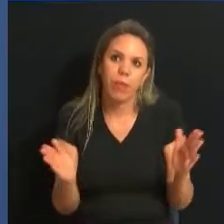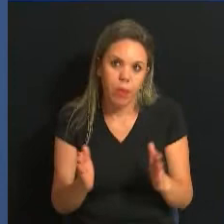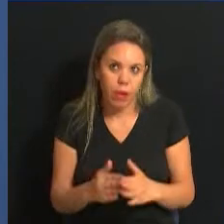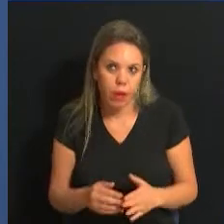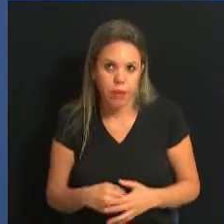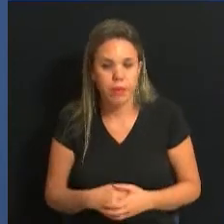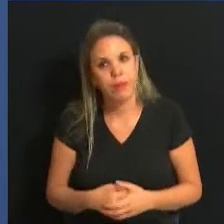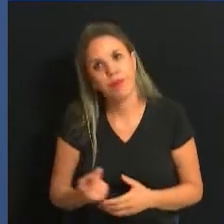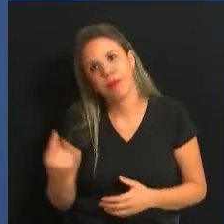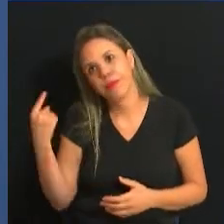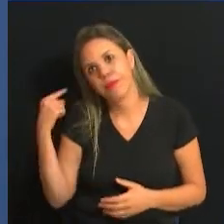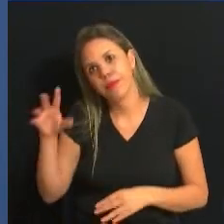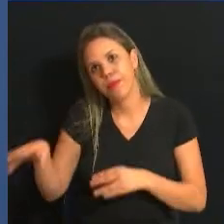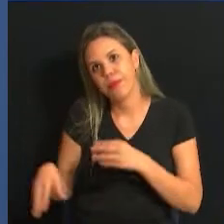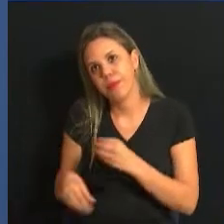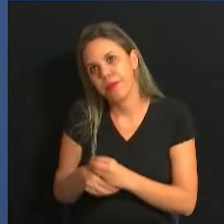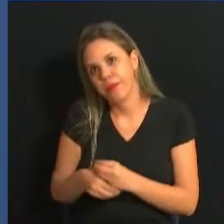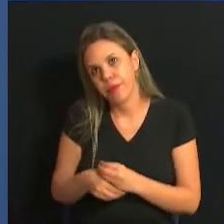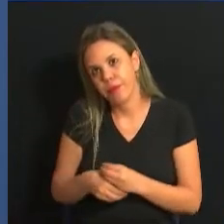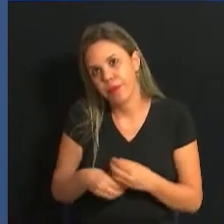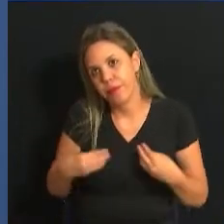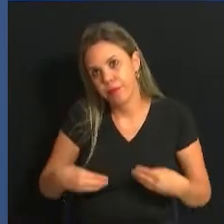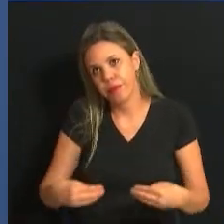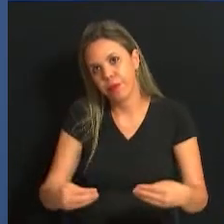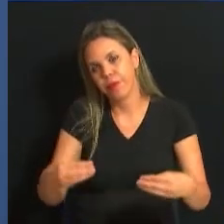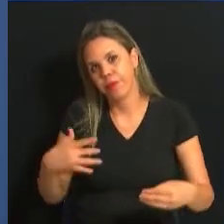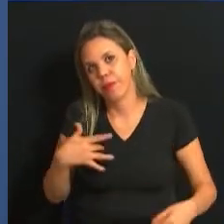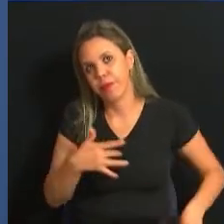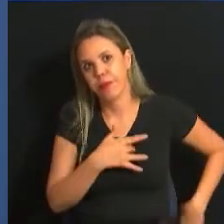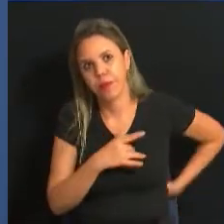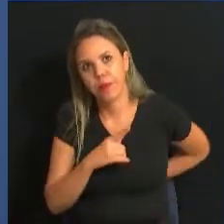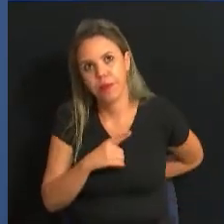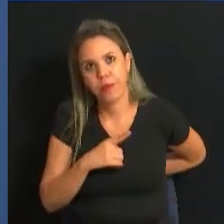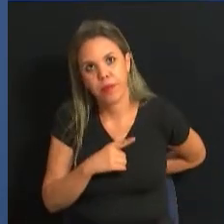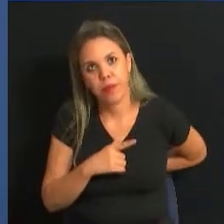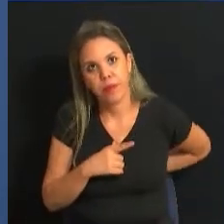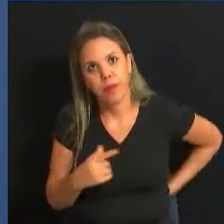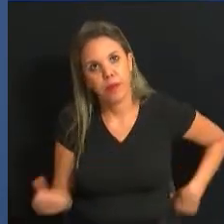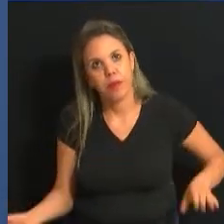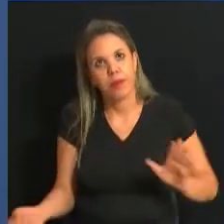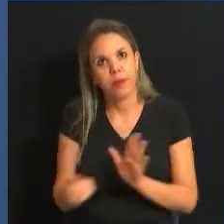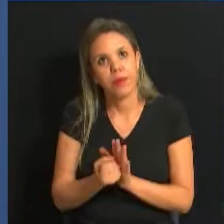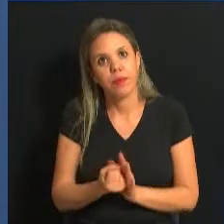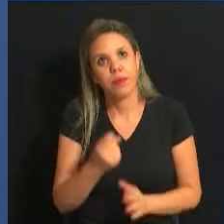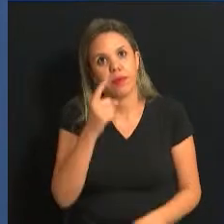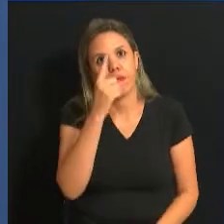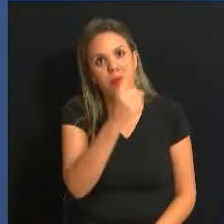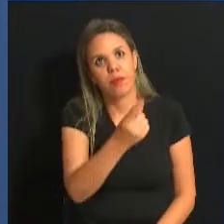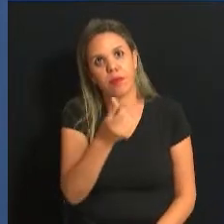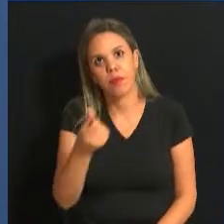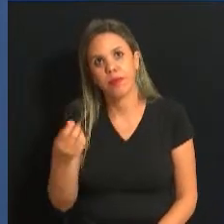na última atualização do Ministério da Saúde, nós tivemos o registro de